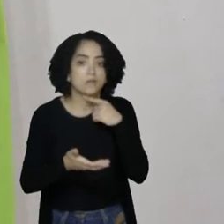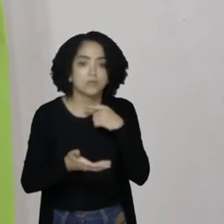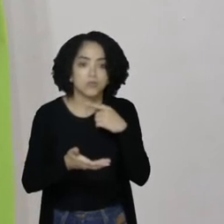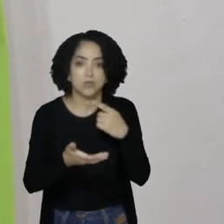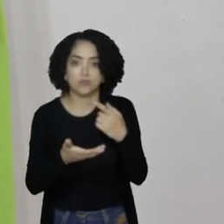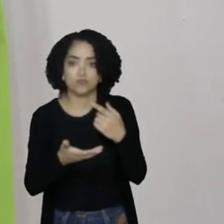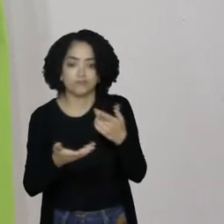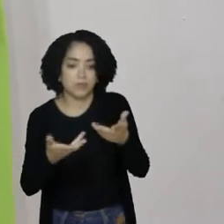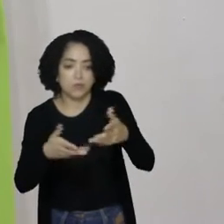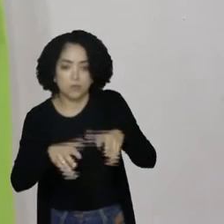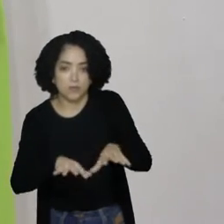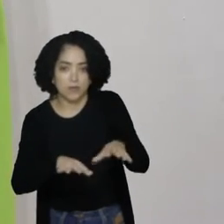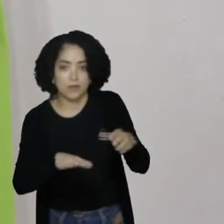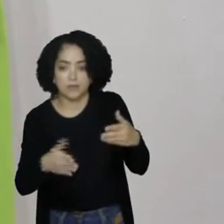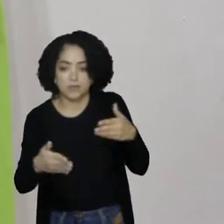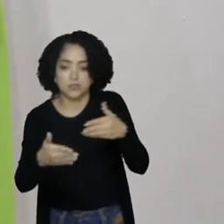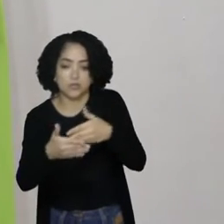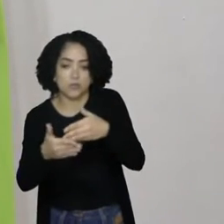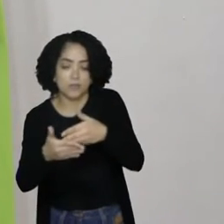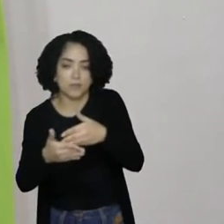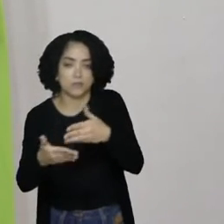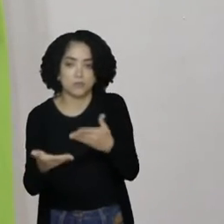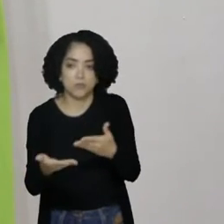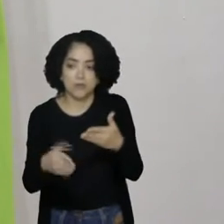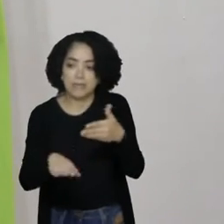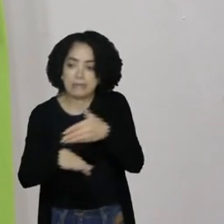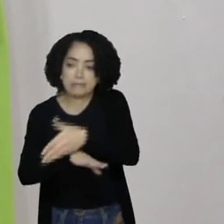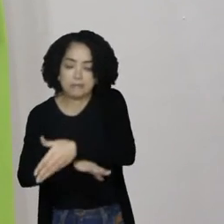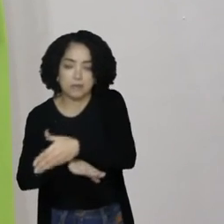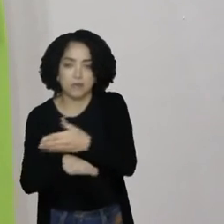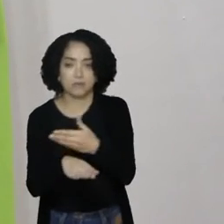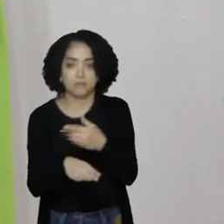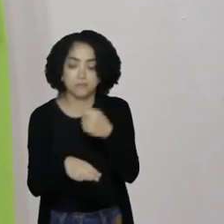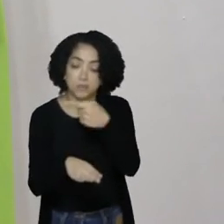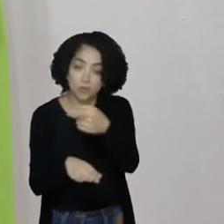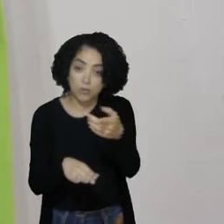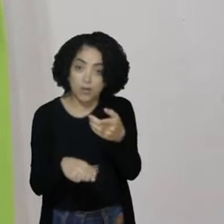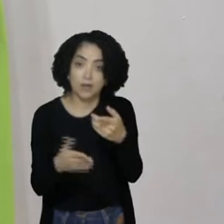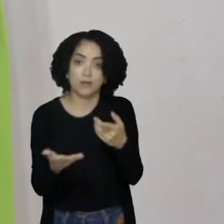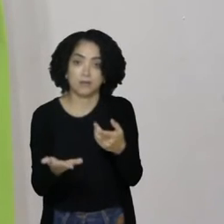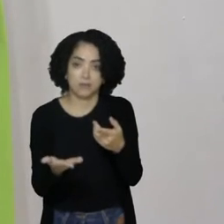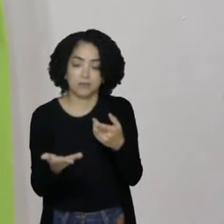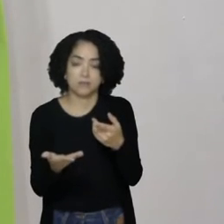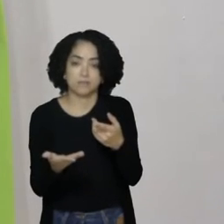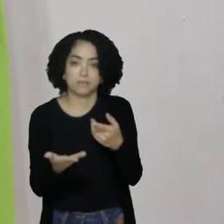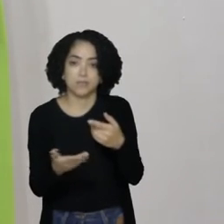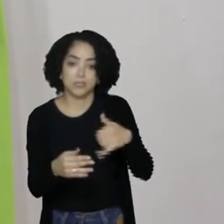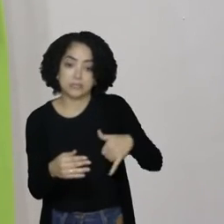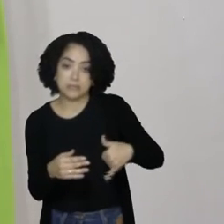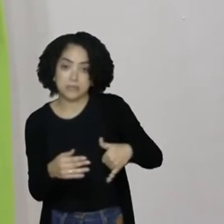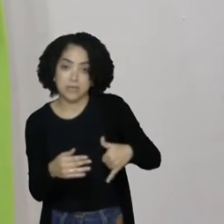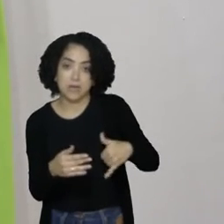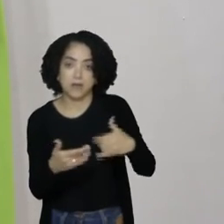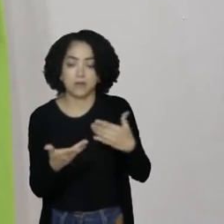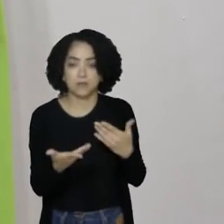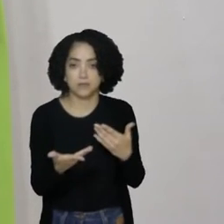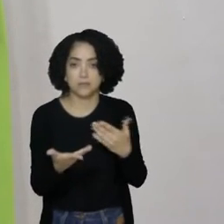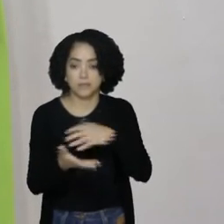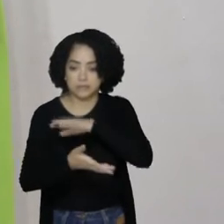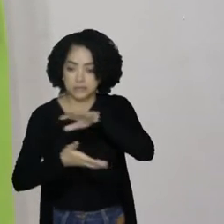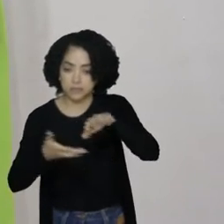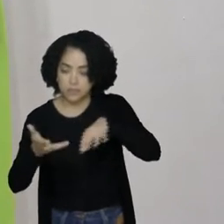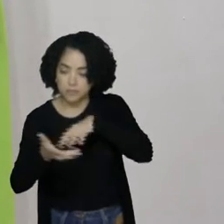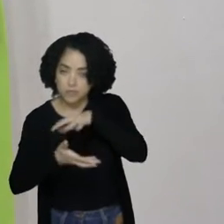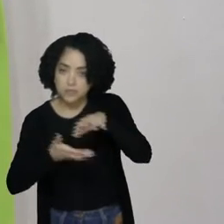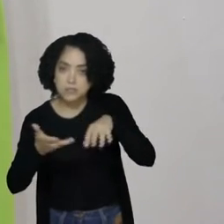que queriam estudar. Então, estão lá os revolucionários, né, de iPhone, fazendo a revolução, e dali eles